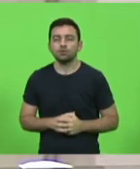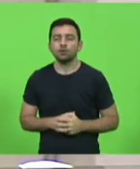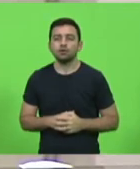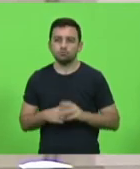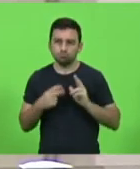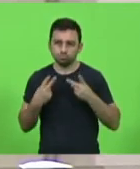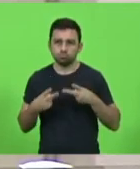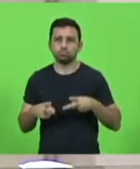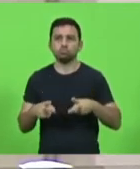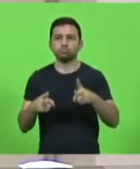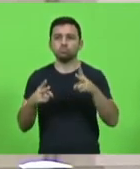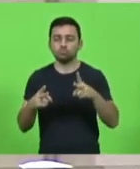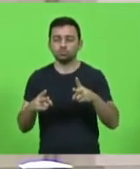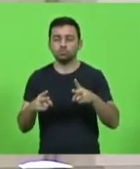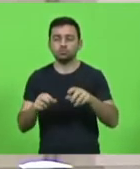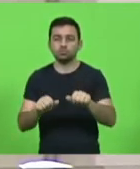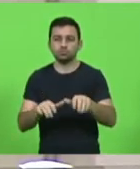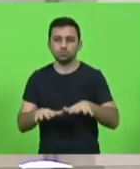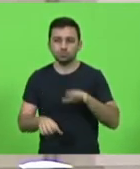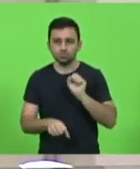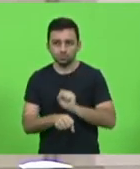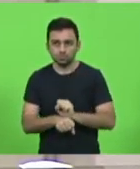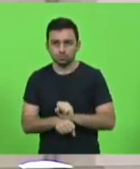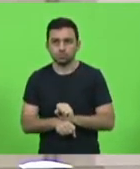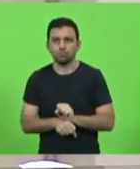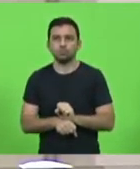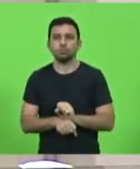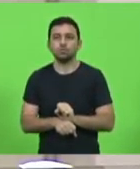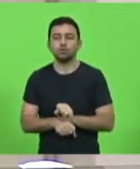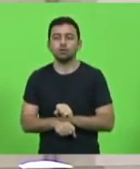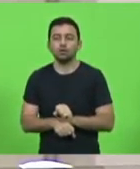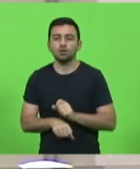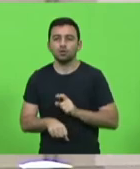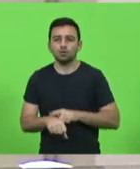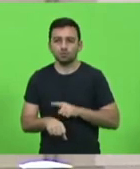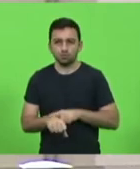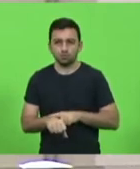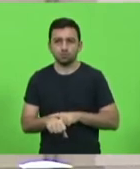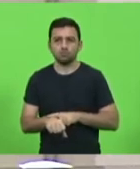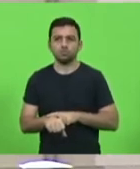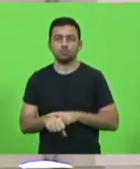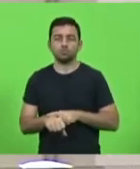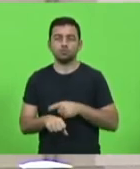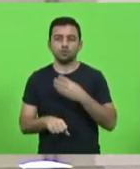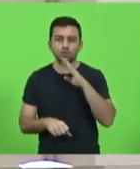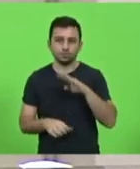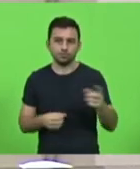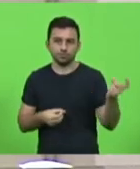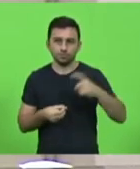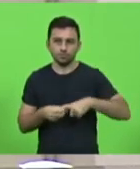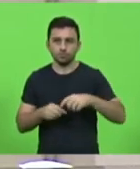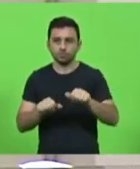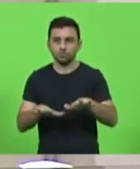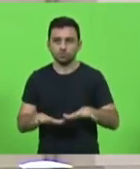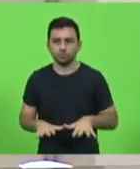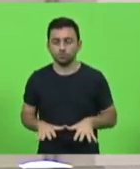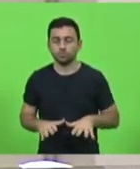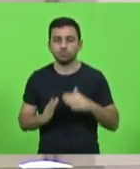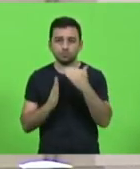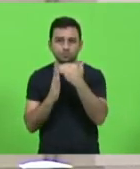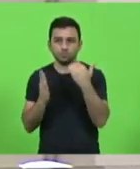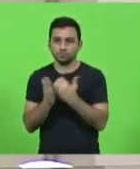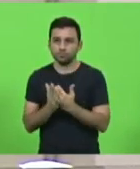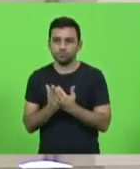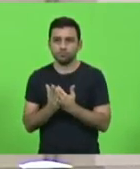suspendeu a sessão até às 16 horas. Reaberta a sessão, o senhor presidente adentrou no próximo horário. Ordem do dia.